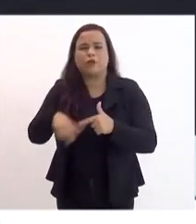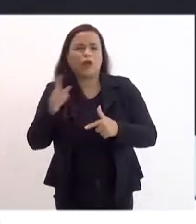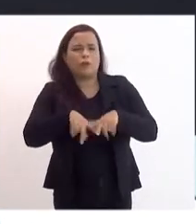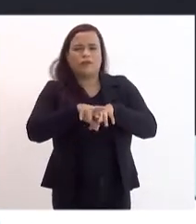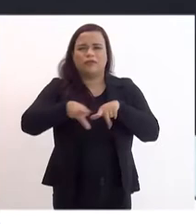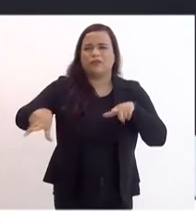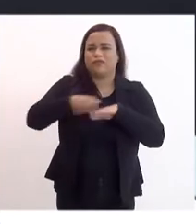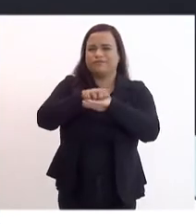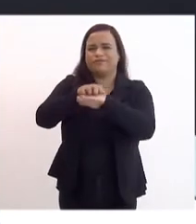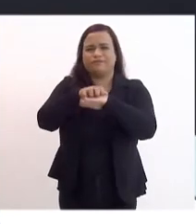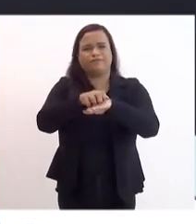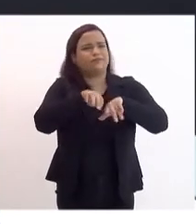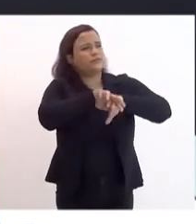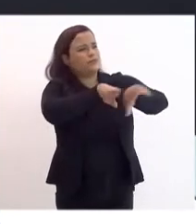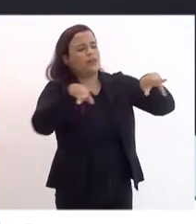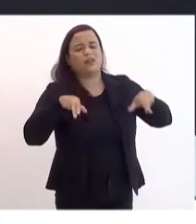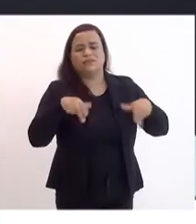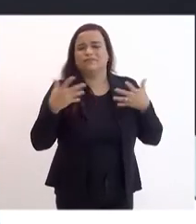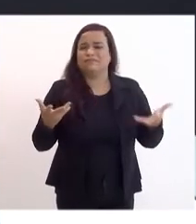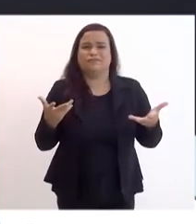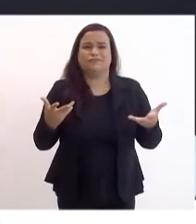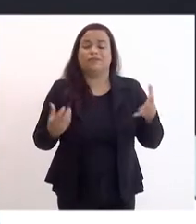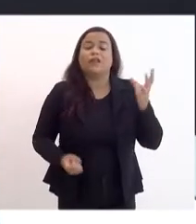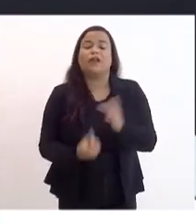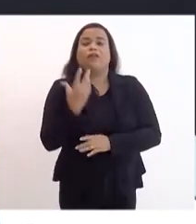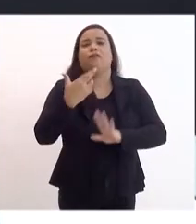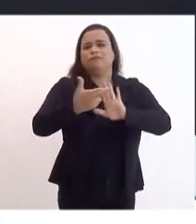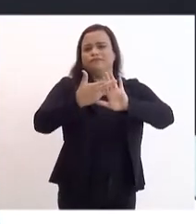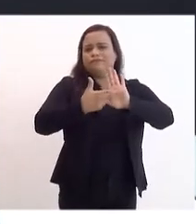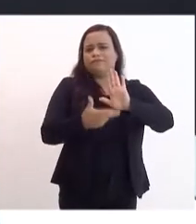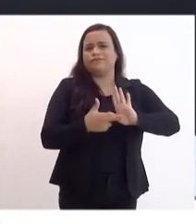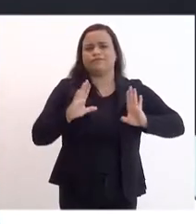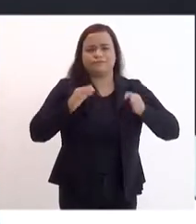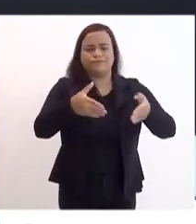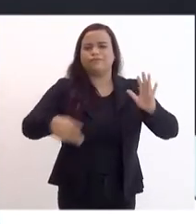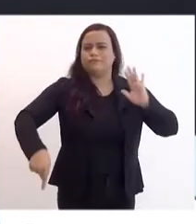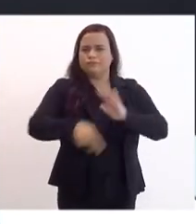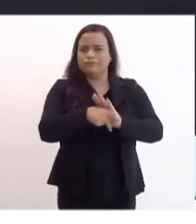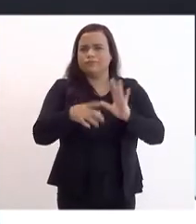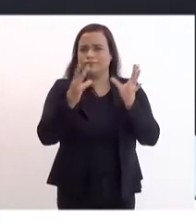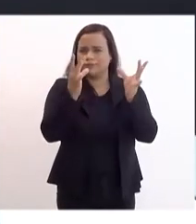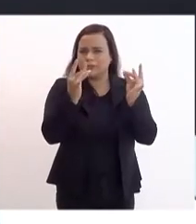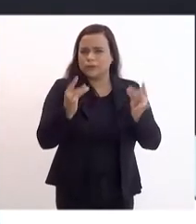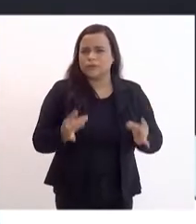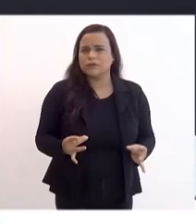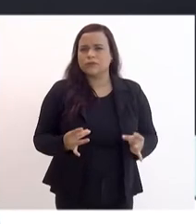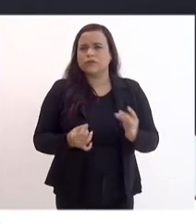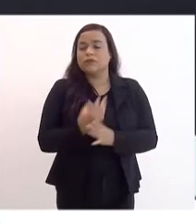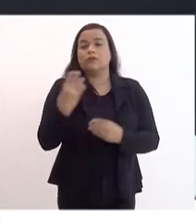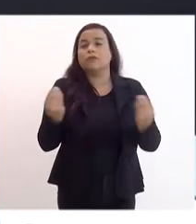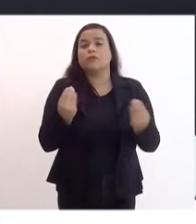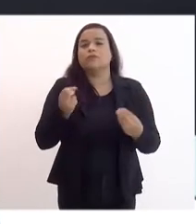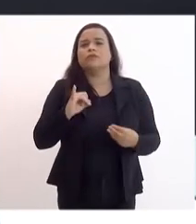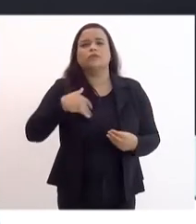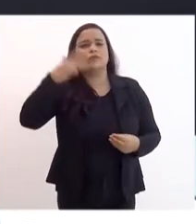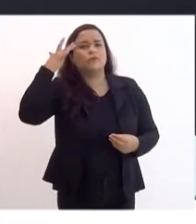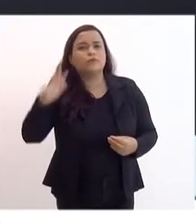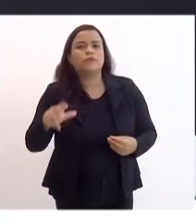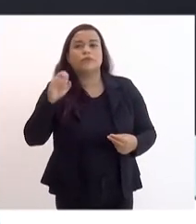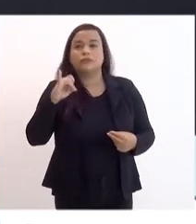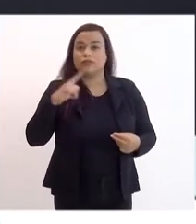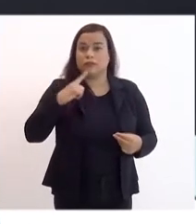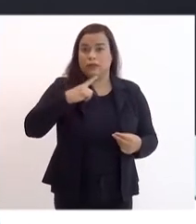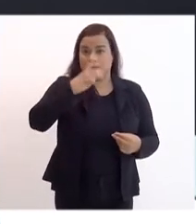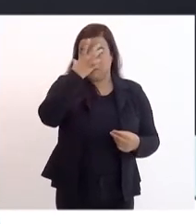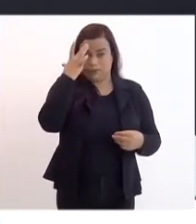Né? Porque como é que eu crio uma regulamentação especificamente se eu não sei se vai ter concessionário